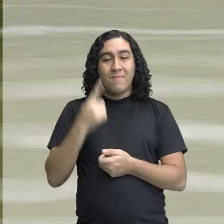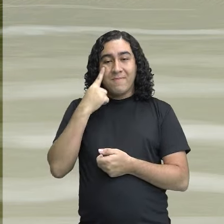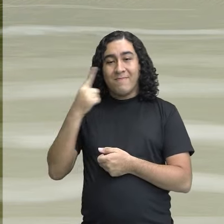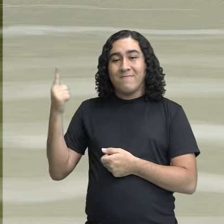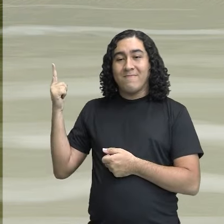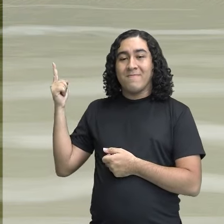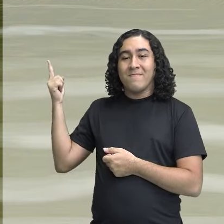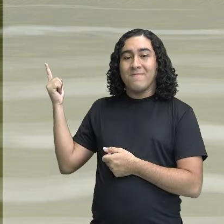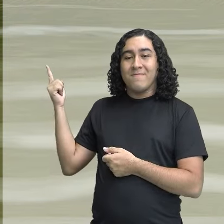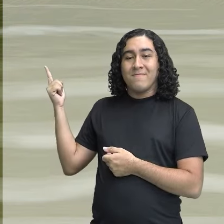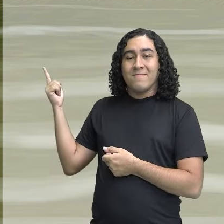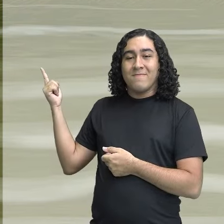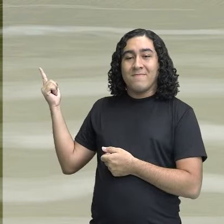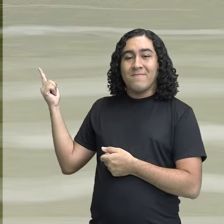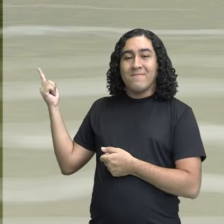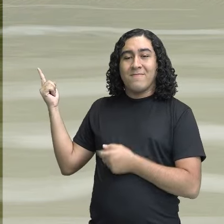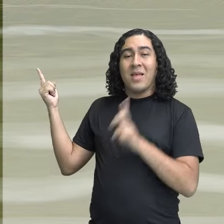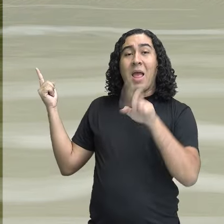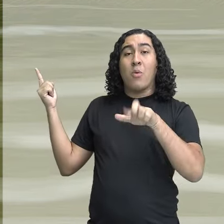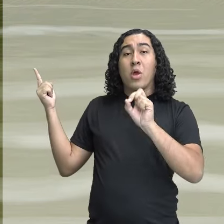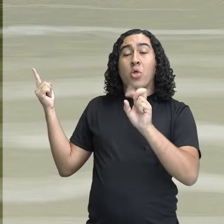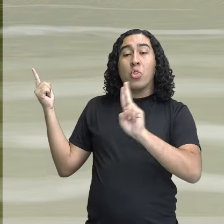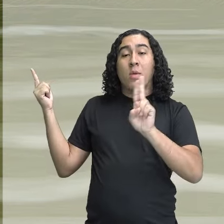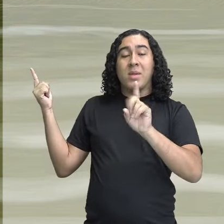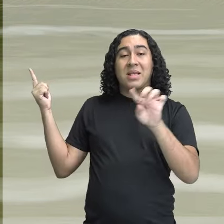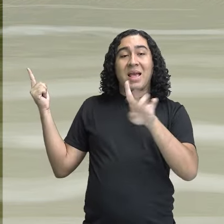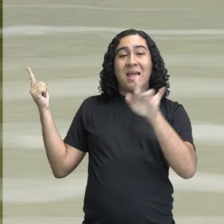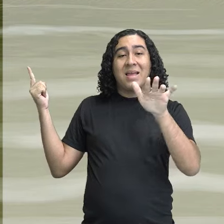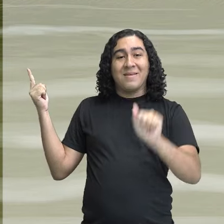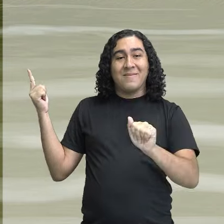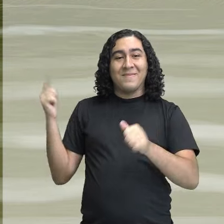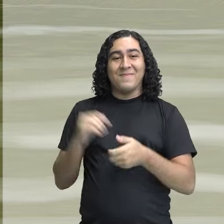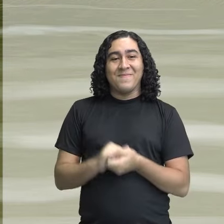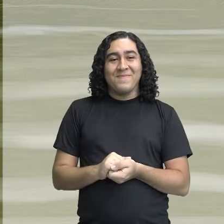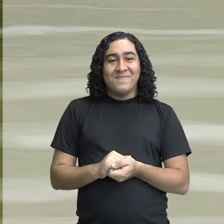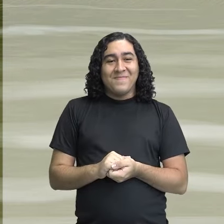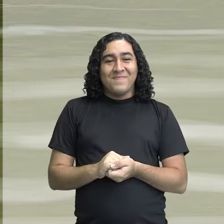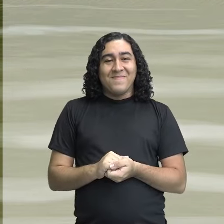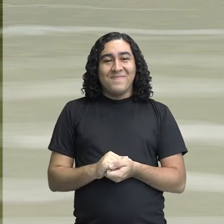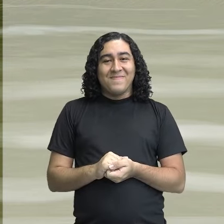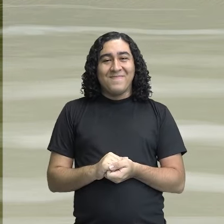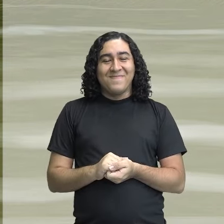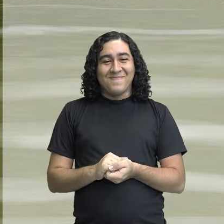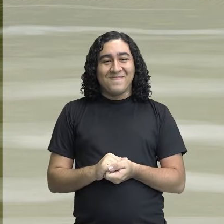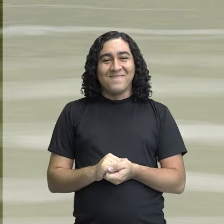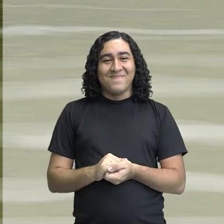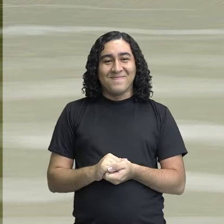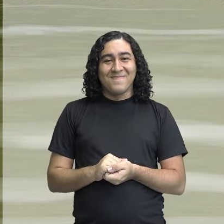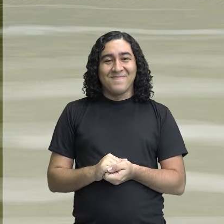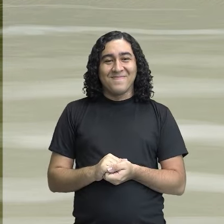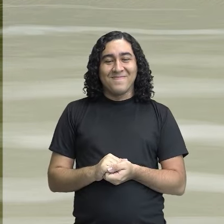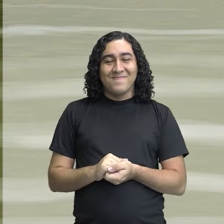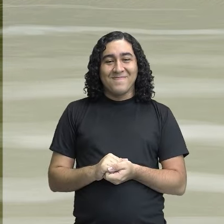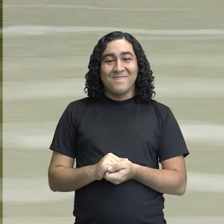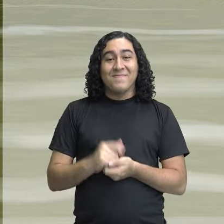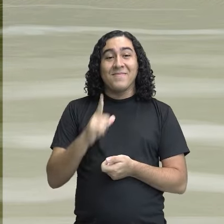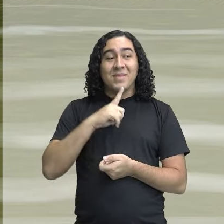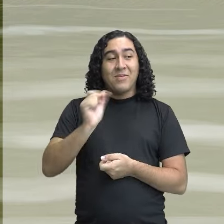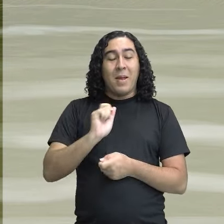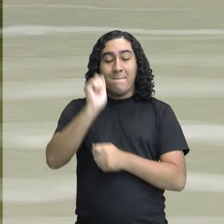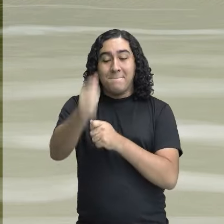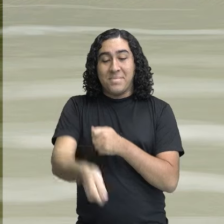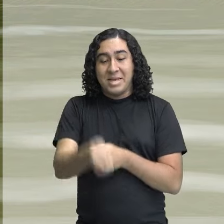canoa ali, ó, tá vendo ali? Aquilo é a zagaia. Cuidado pro senhor não cair, tá? Obrigado, professora. A zagaia ali, ó, para pegar